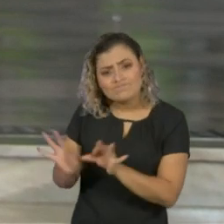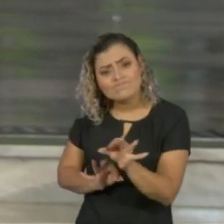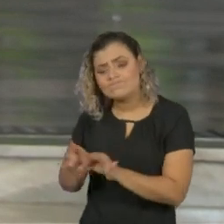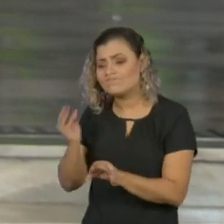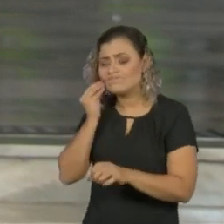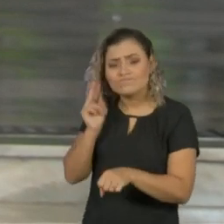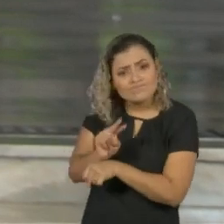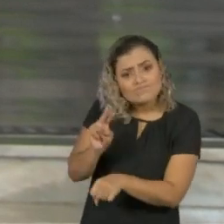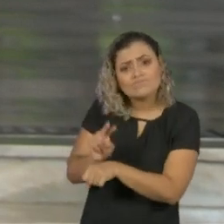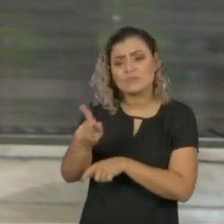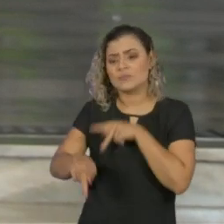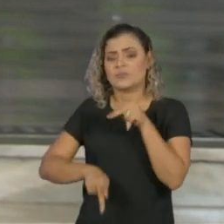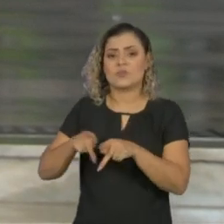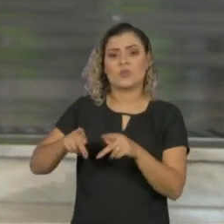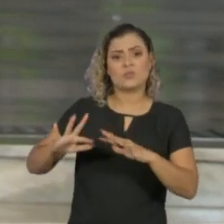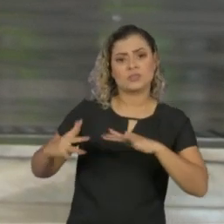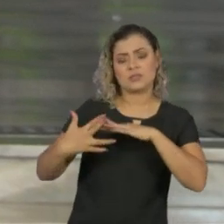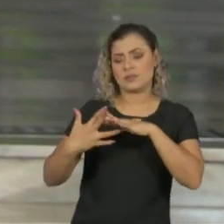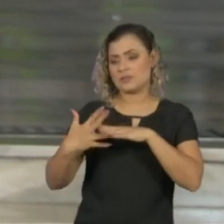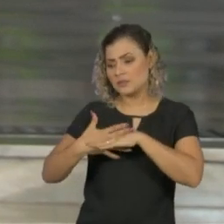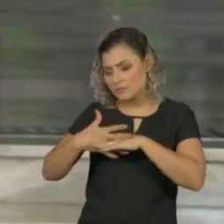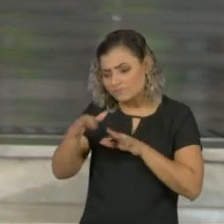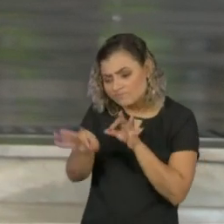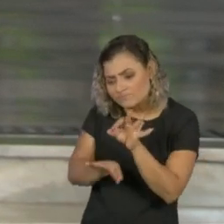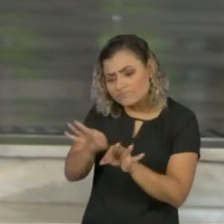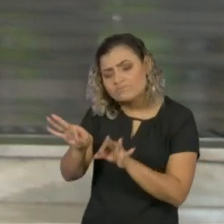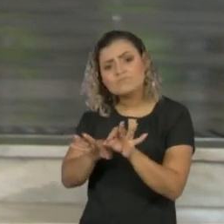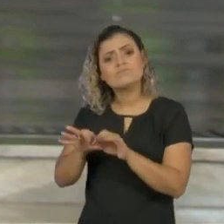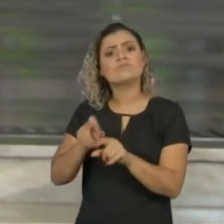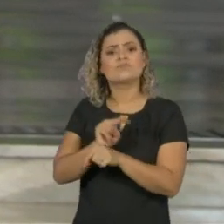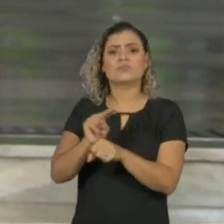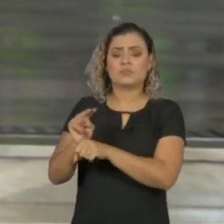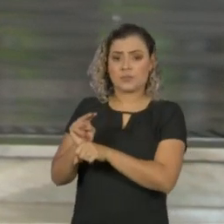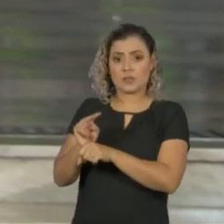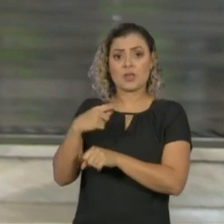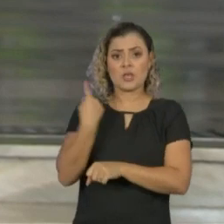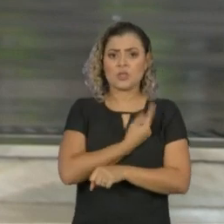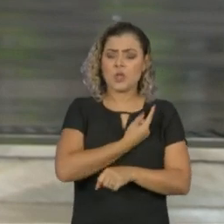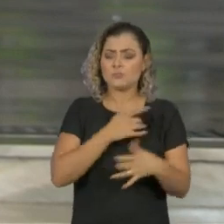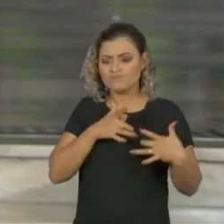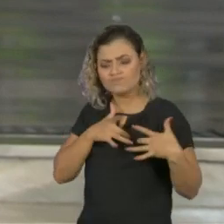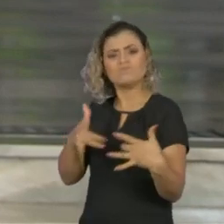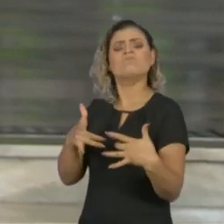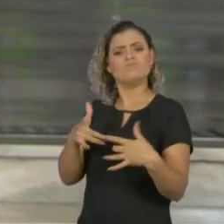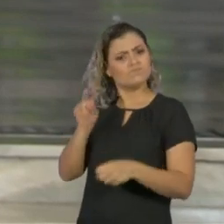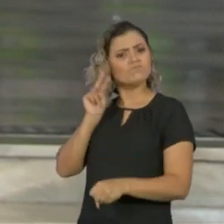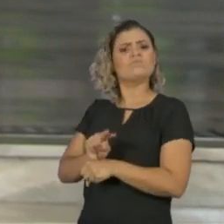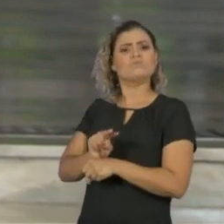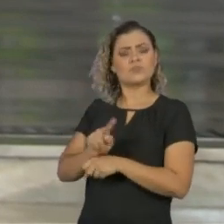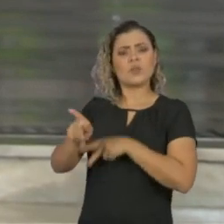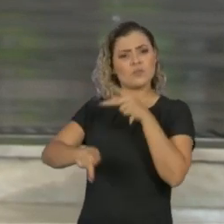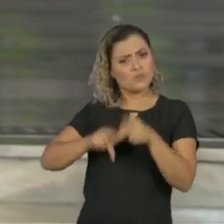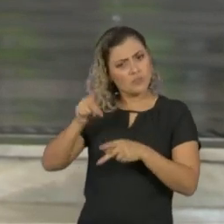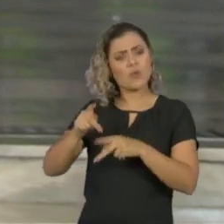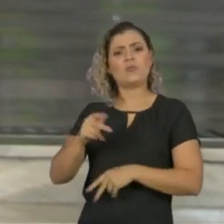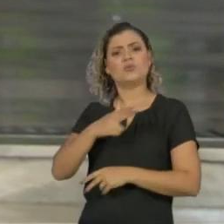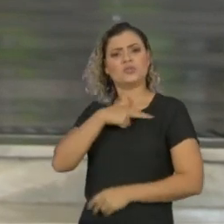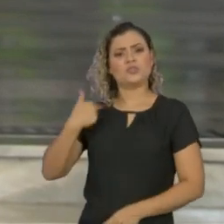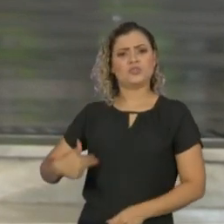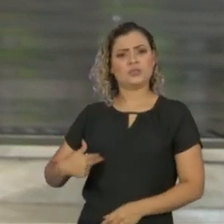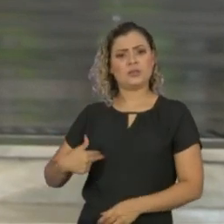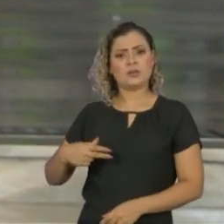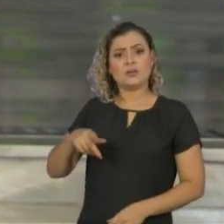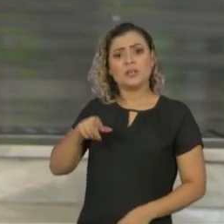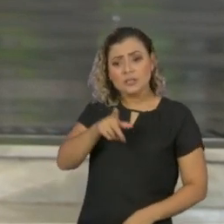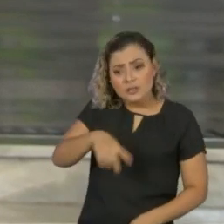do possível, os seus cidadãos, o seu povo, e nós somos absolutamente solidários à China e ao povo chinês, e eles